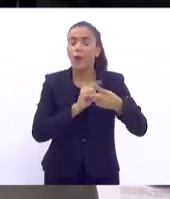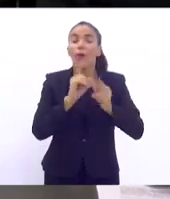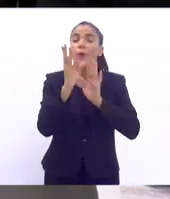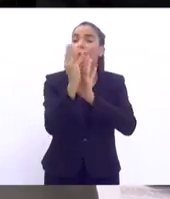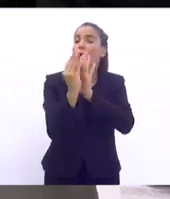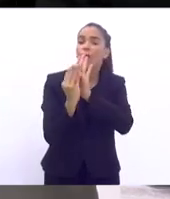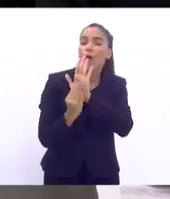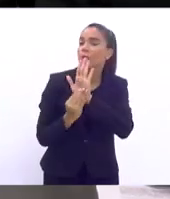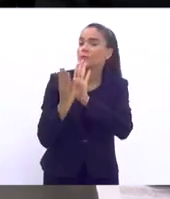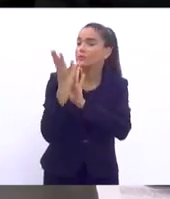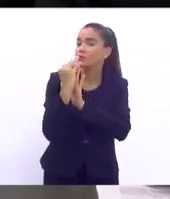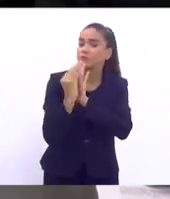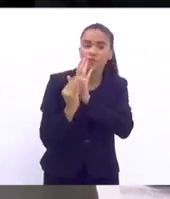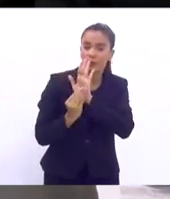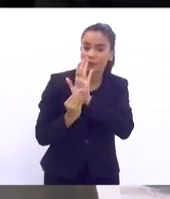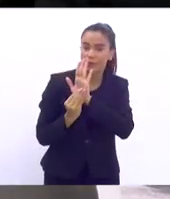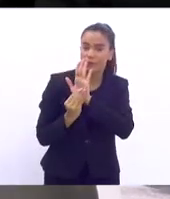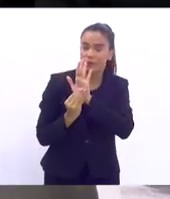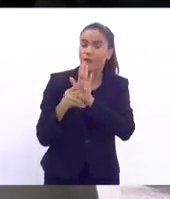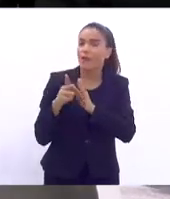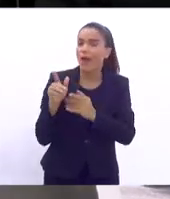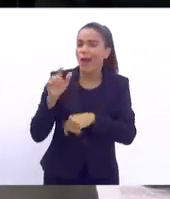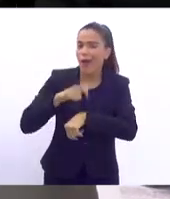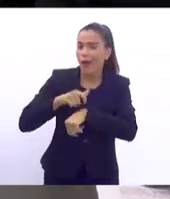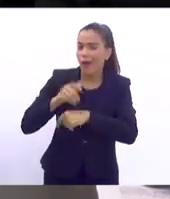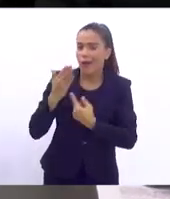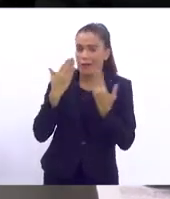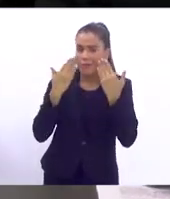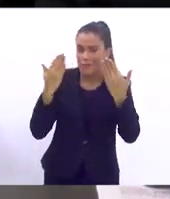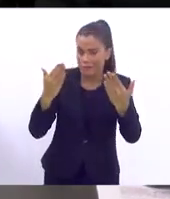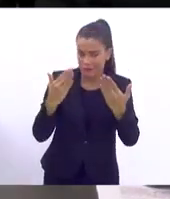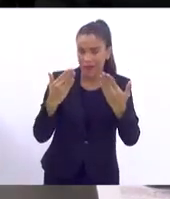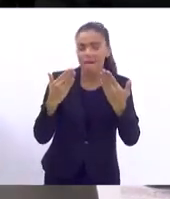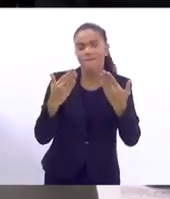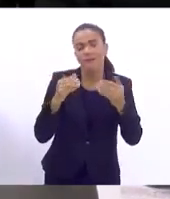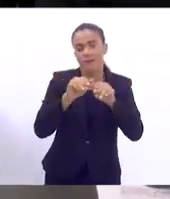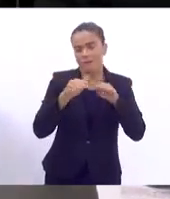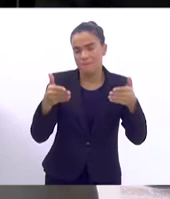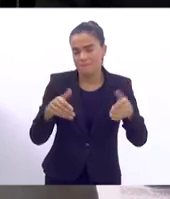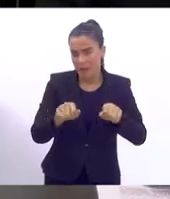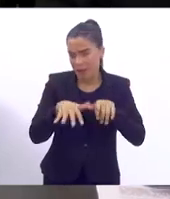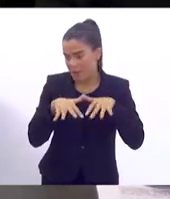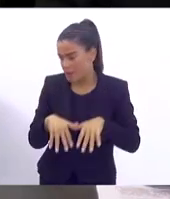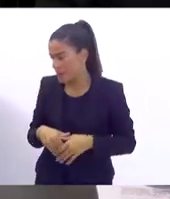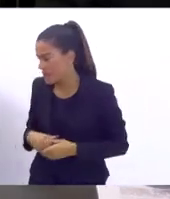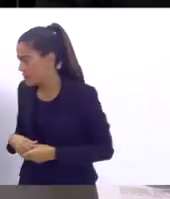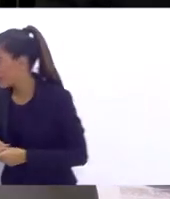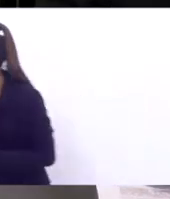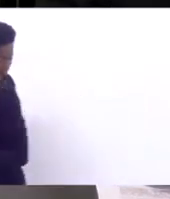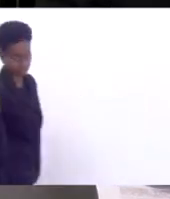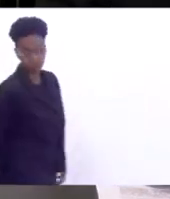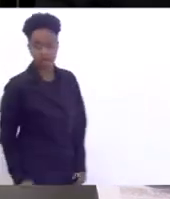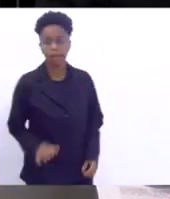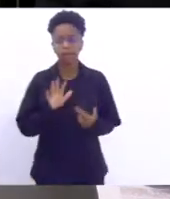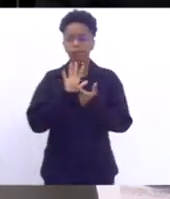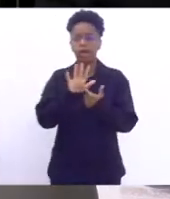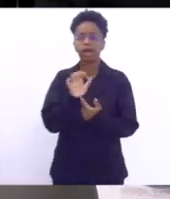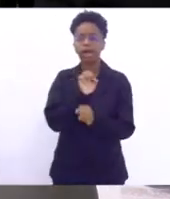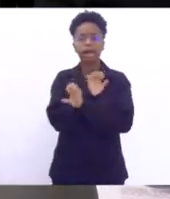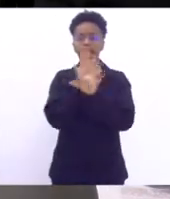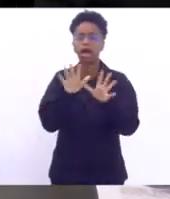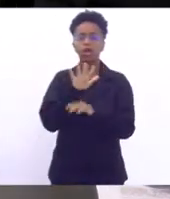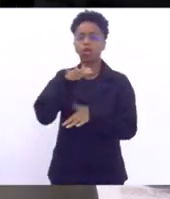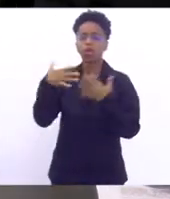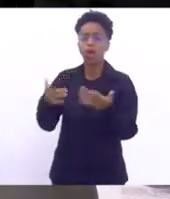objeto na hora de apresentar a questão da frente parlamentar É apresentar de maneira clara qual é o